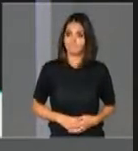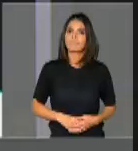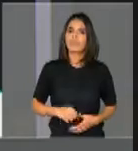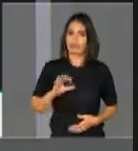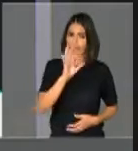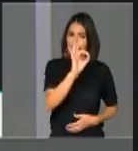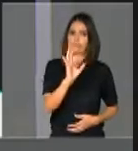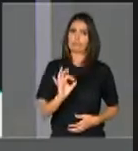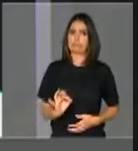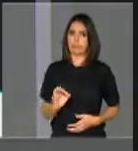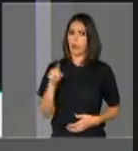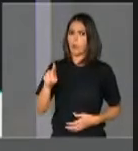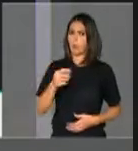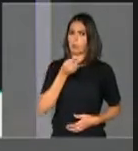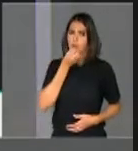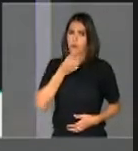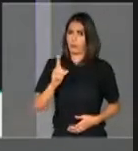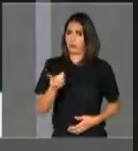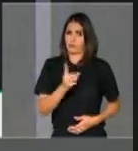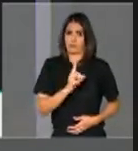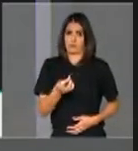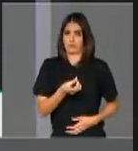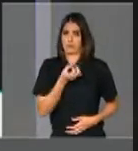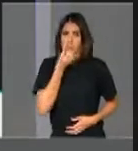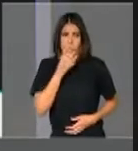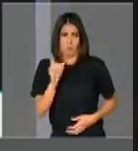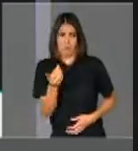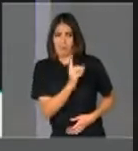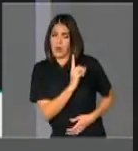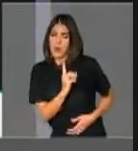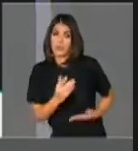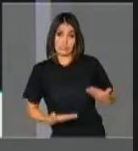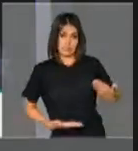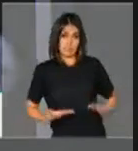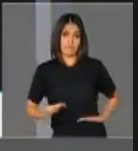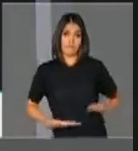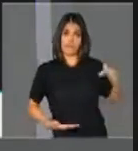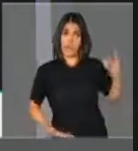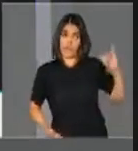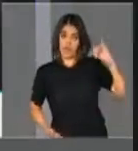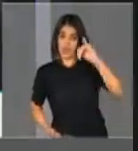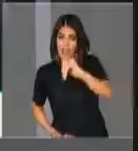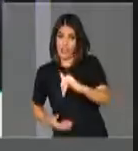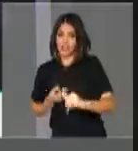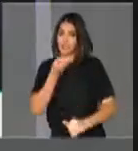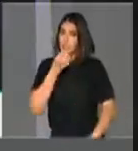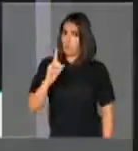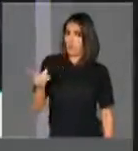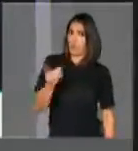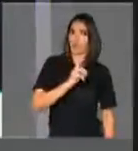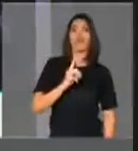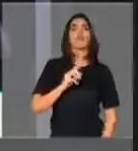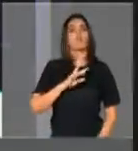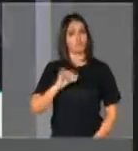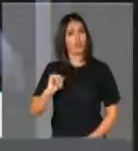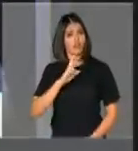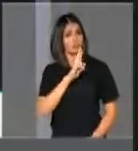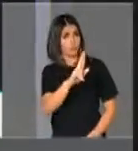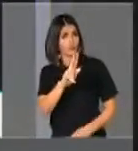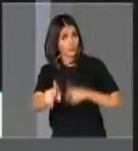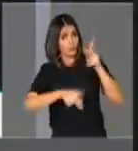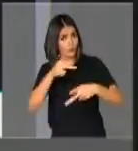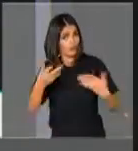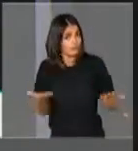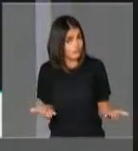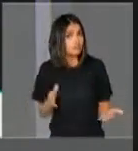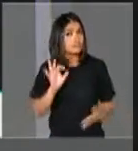maiores índices de rejeição de uma determinada prestação de serviços de tudo aquilo o que vem a ser feito